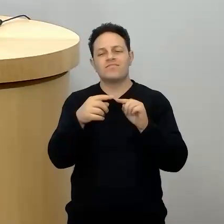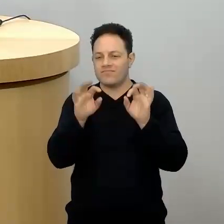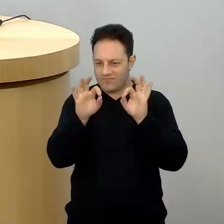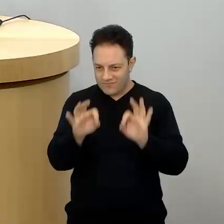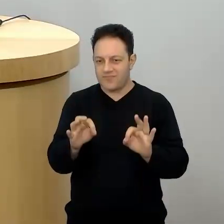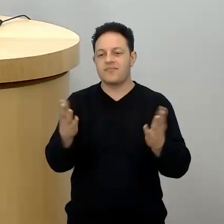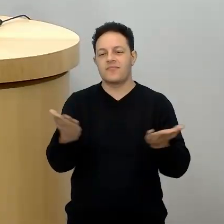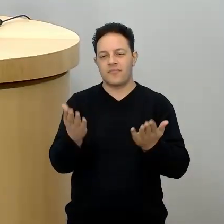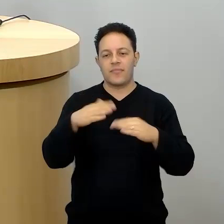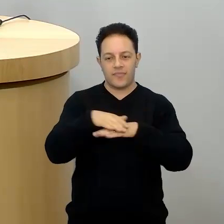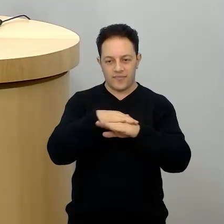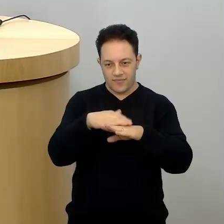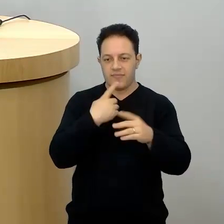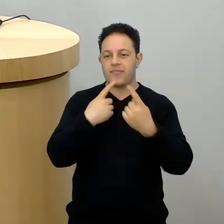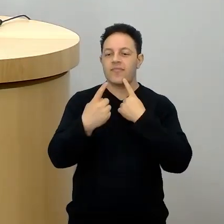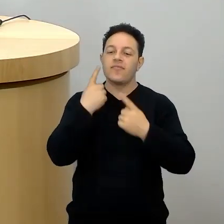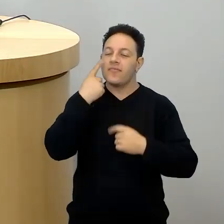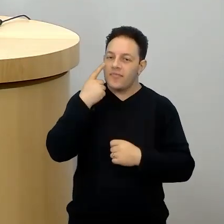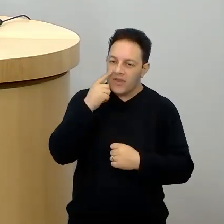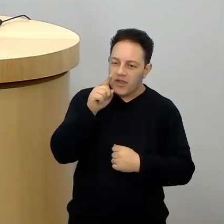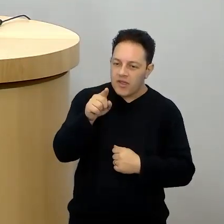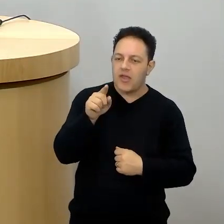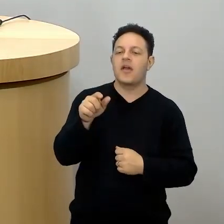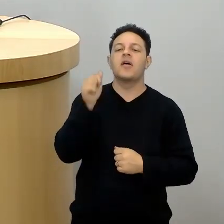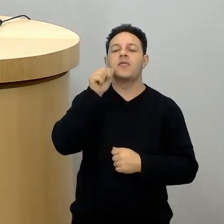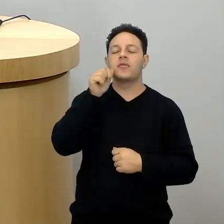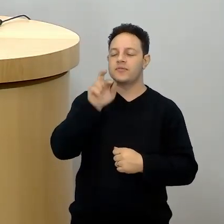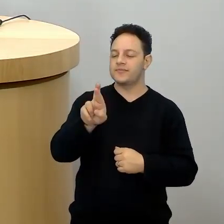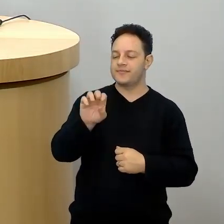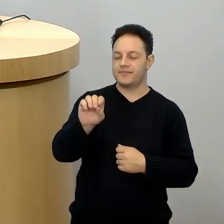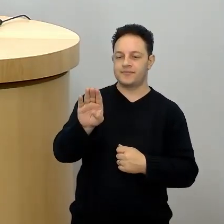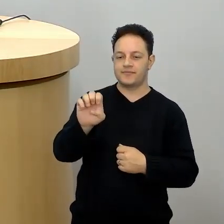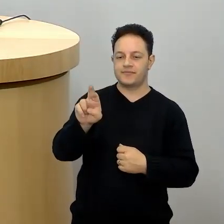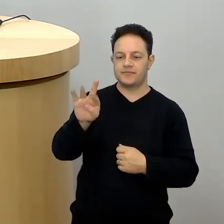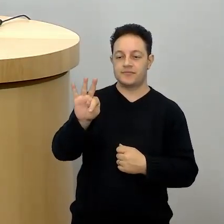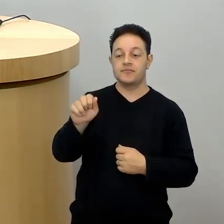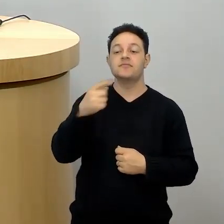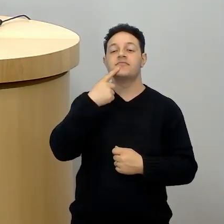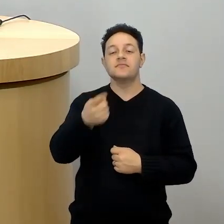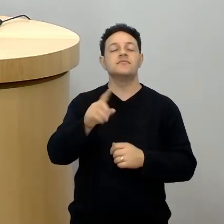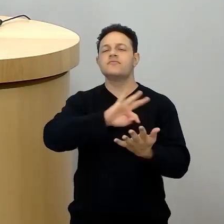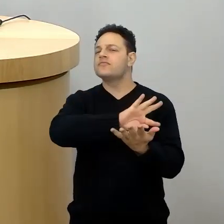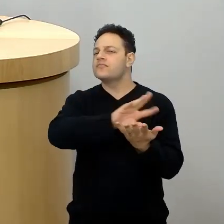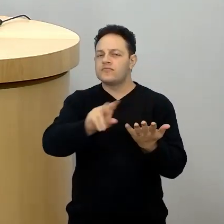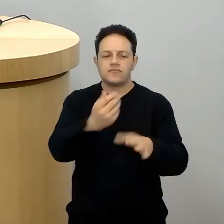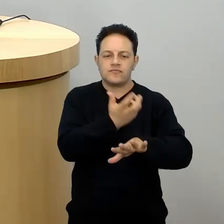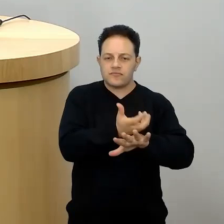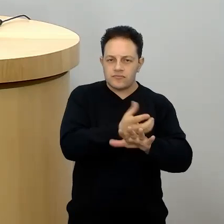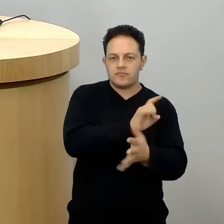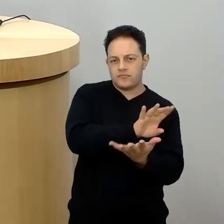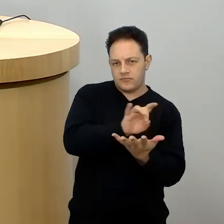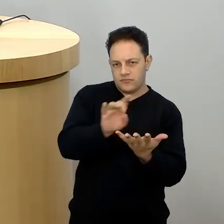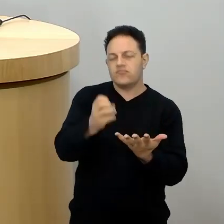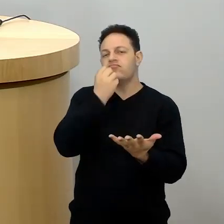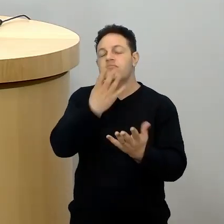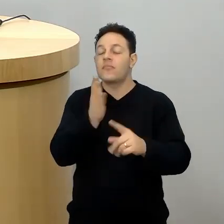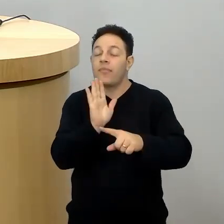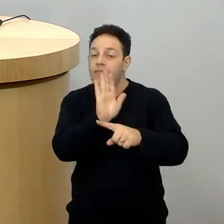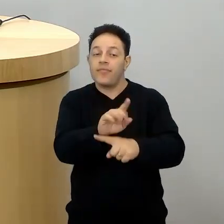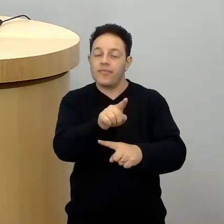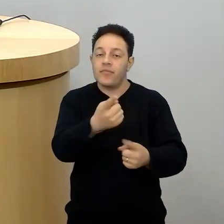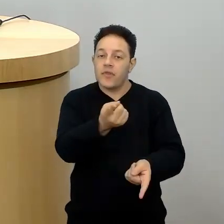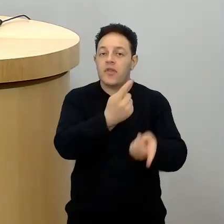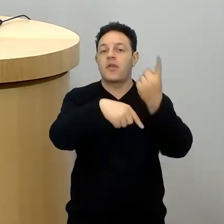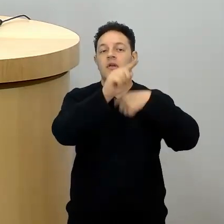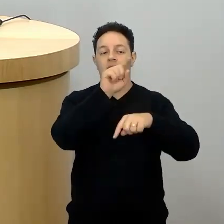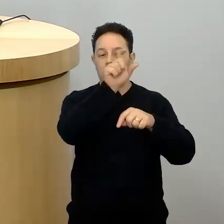à nossa conversa de hoje. A Roberta falou que todos os componentes curriculares contribuem para o desenvolvimento integral